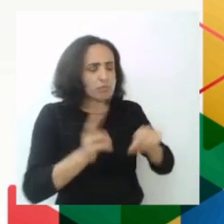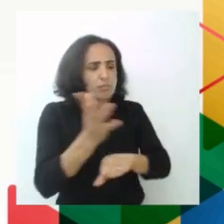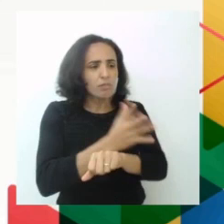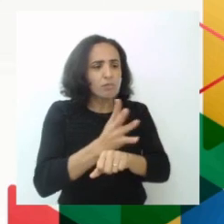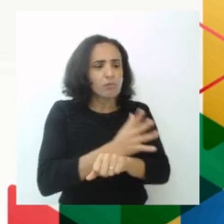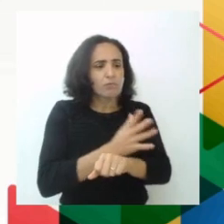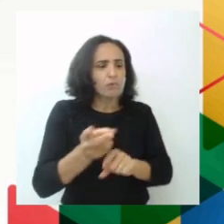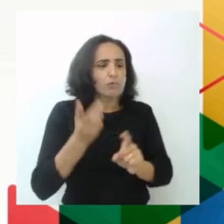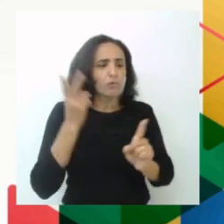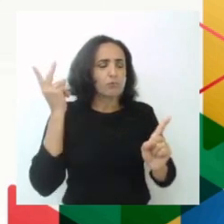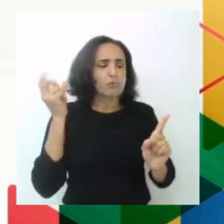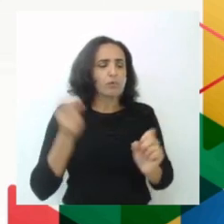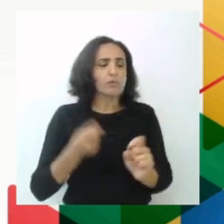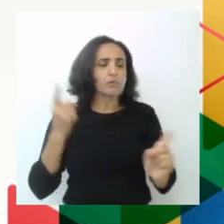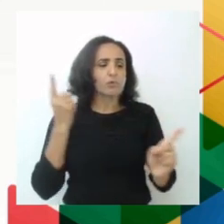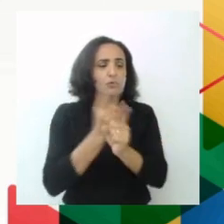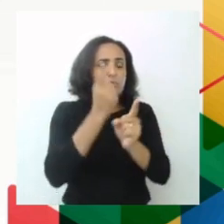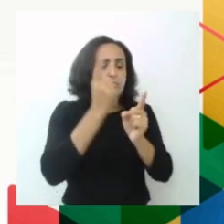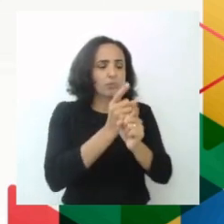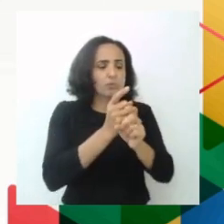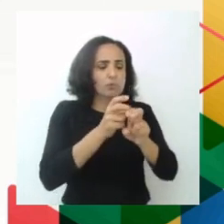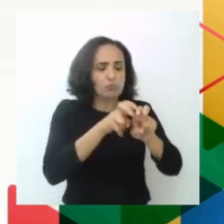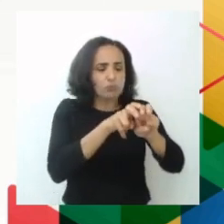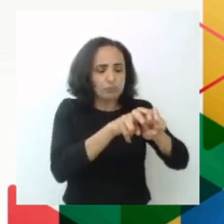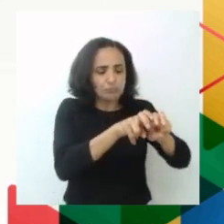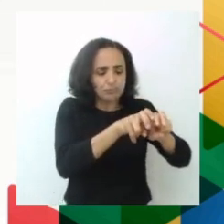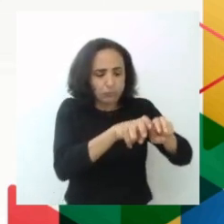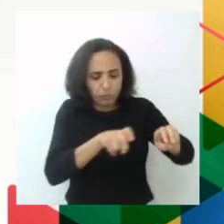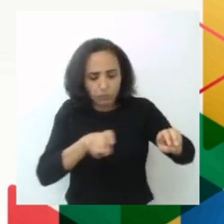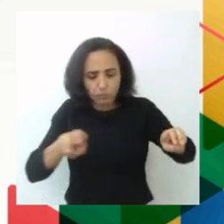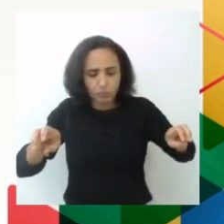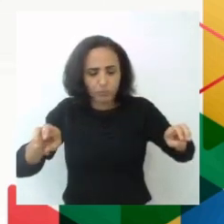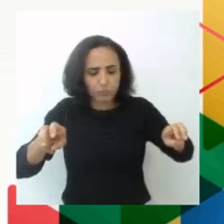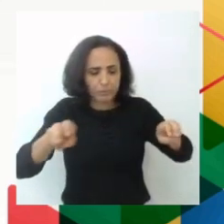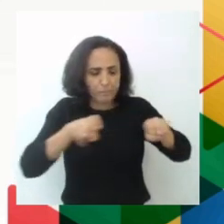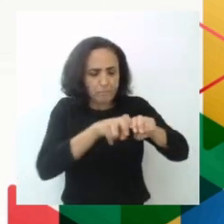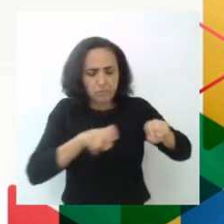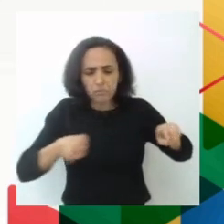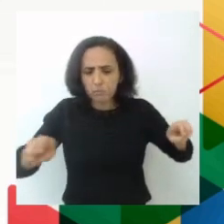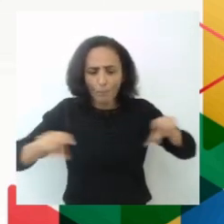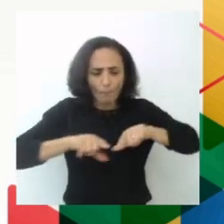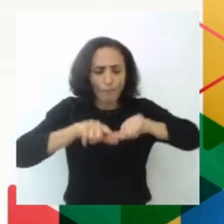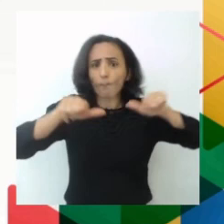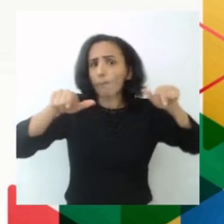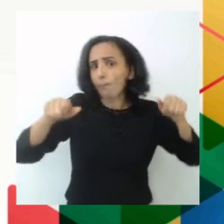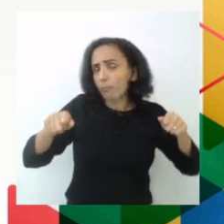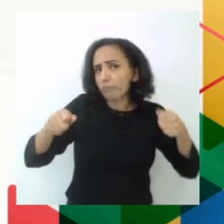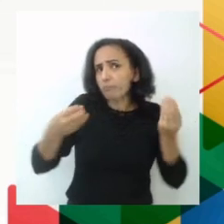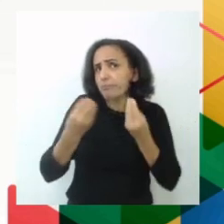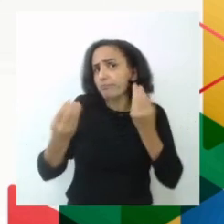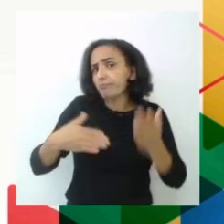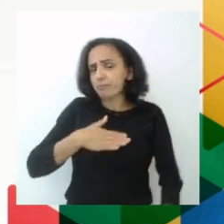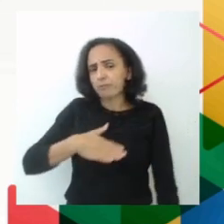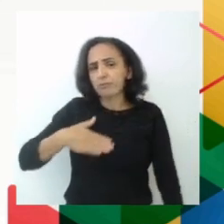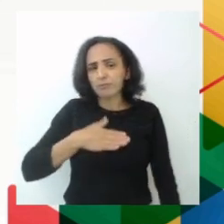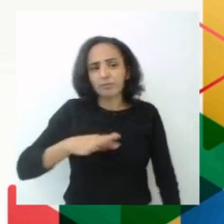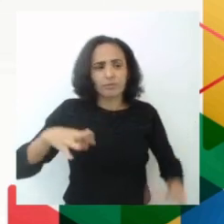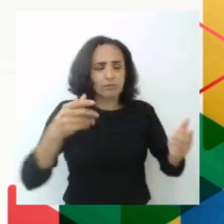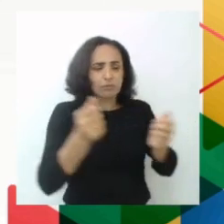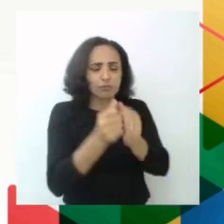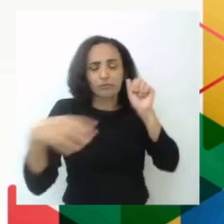encontra uma fileira com 5 poltronas consecutivas desocupadas. Como gostariam de ficar